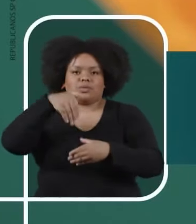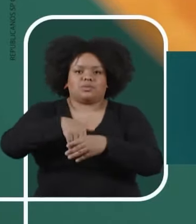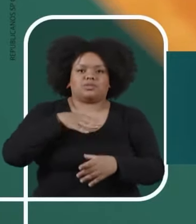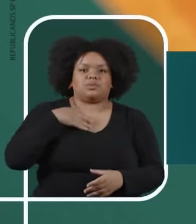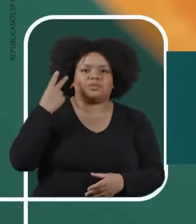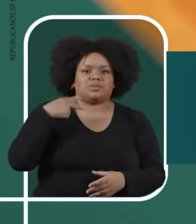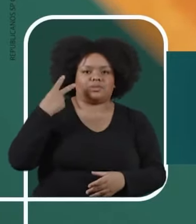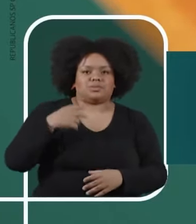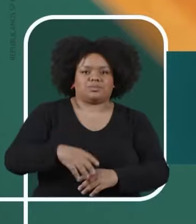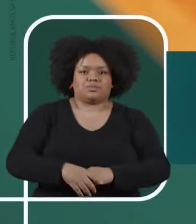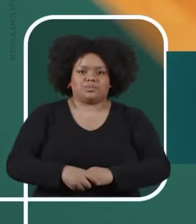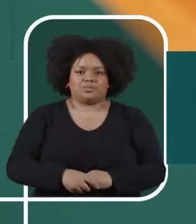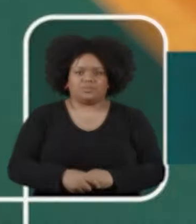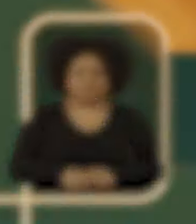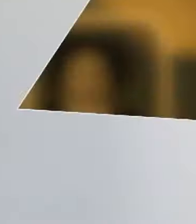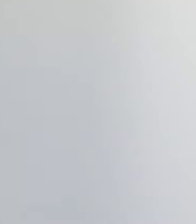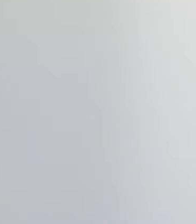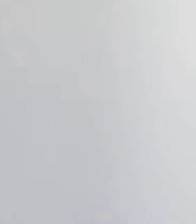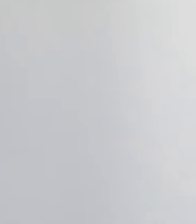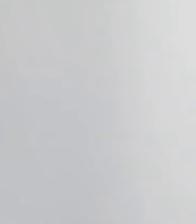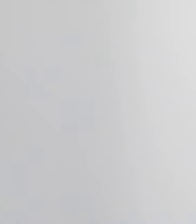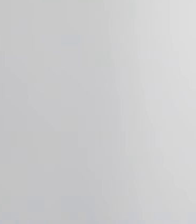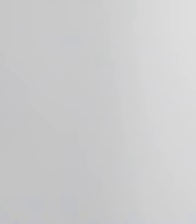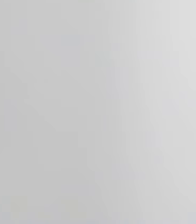em São Paulo. Vote 10-600.